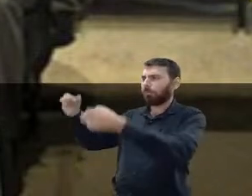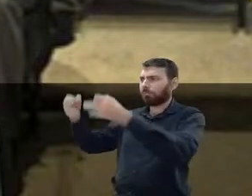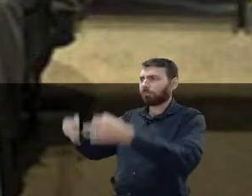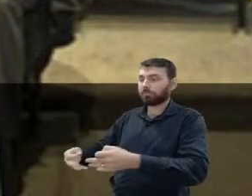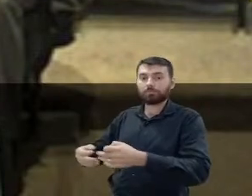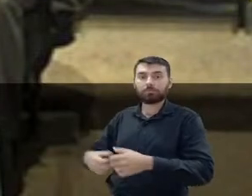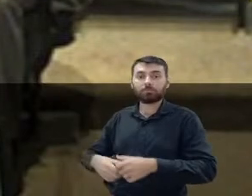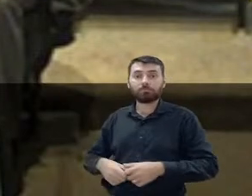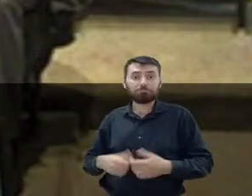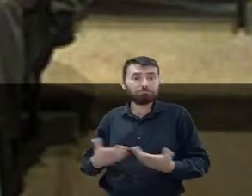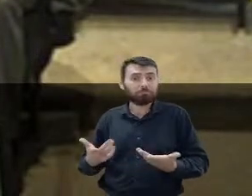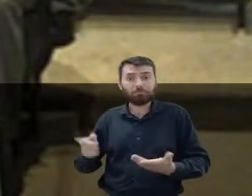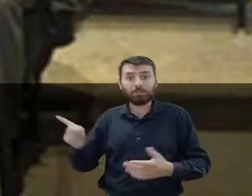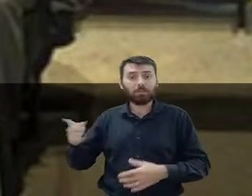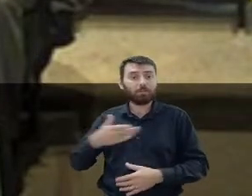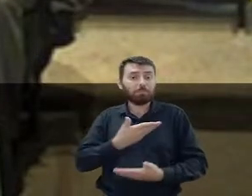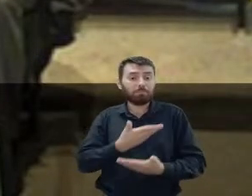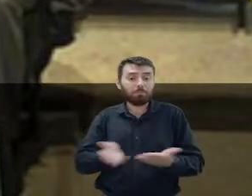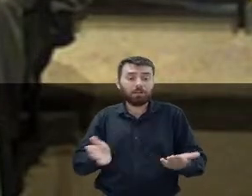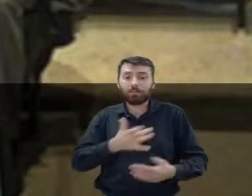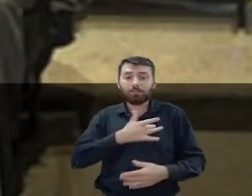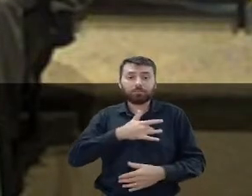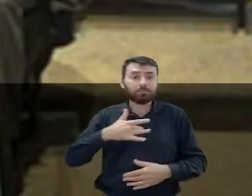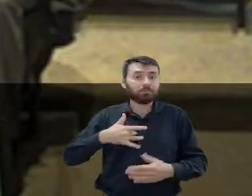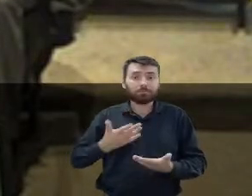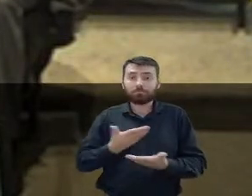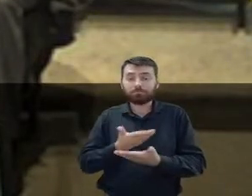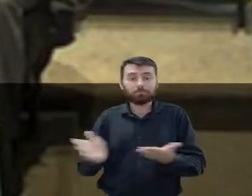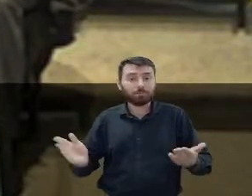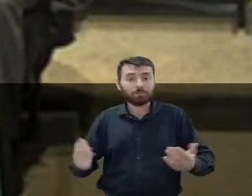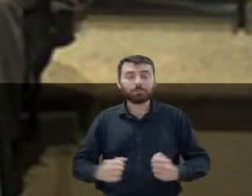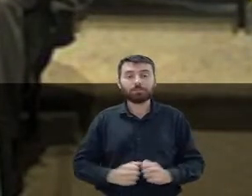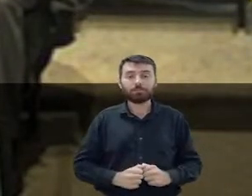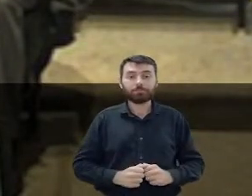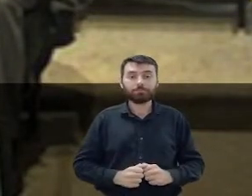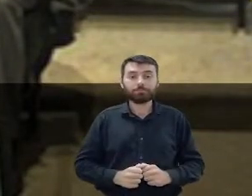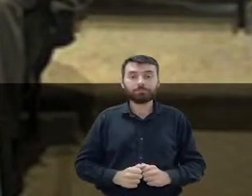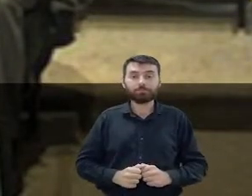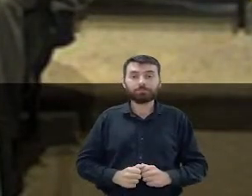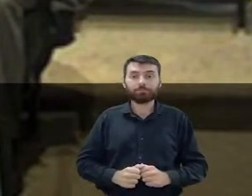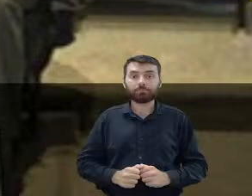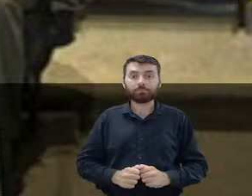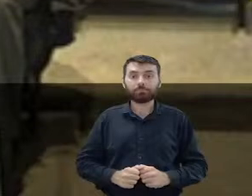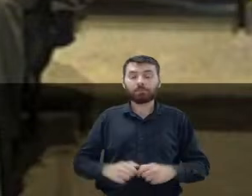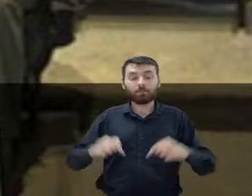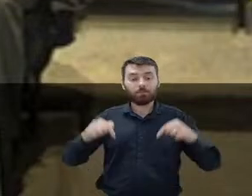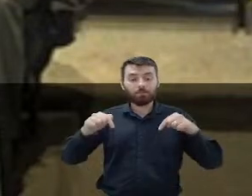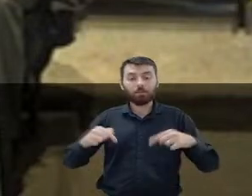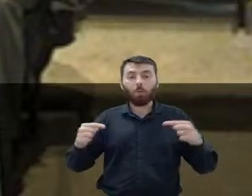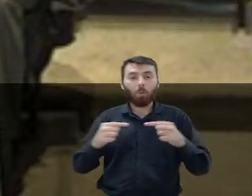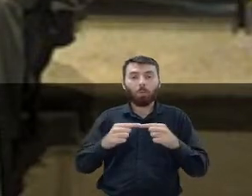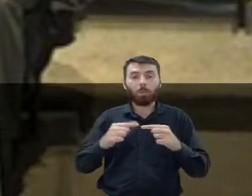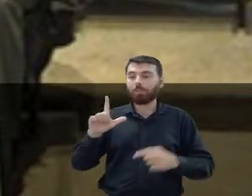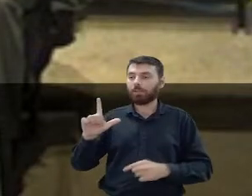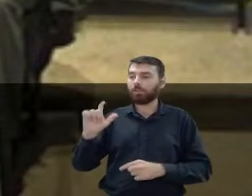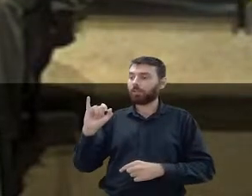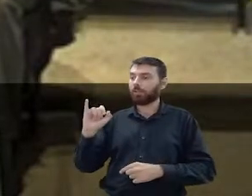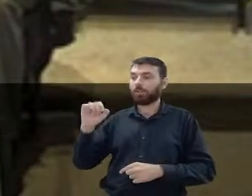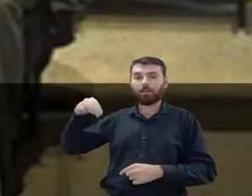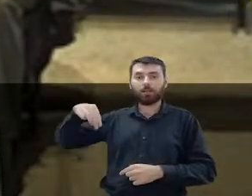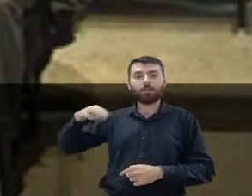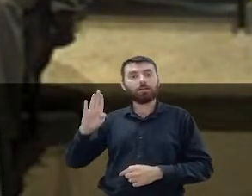a saúde. Então, essa senhora, eu não consigo ver um caso mais de limbo do que esse. Tanto que eu mencionei julgados no meu